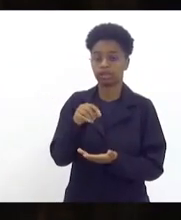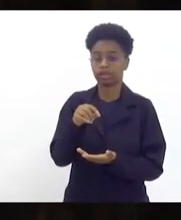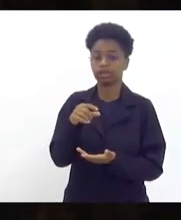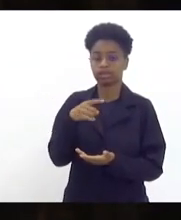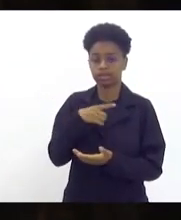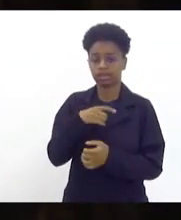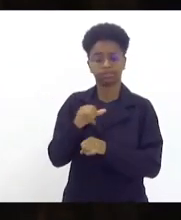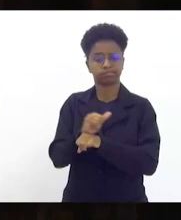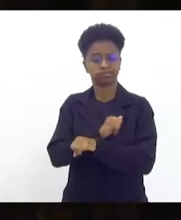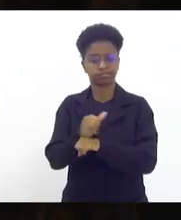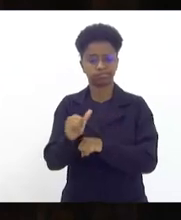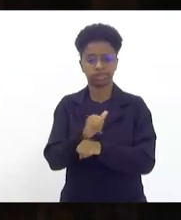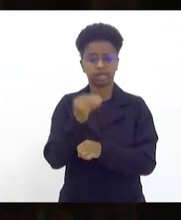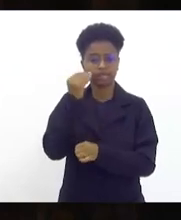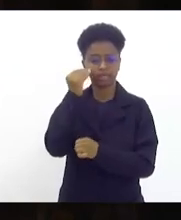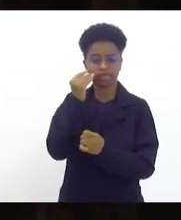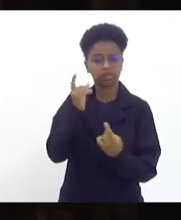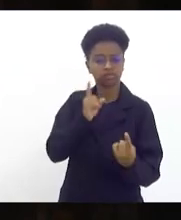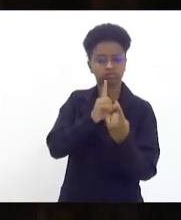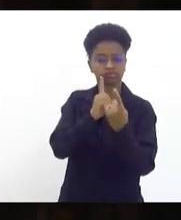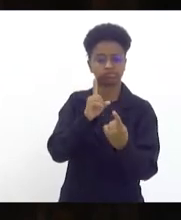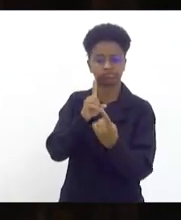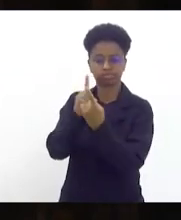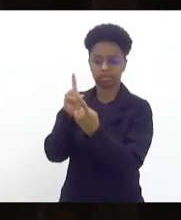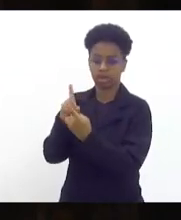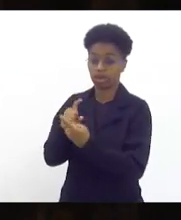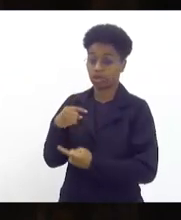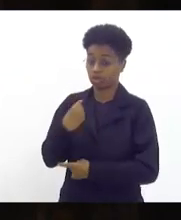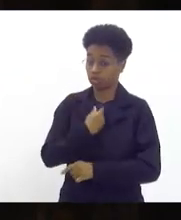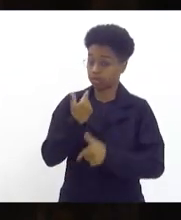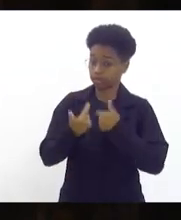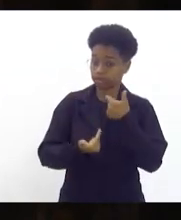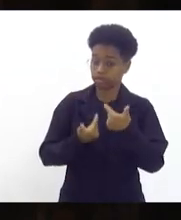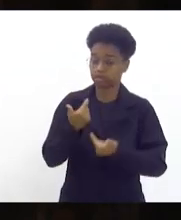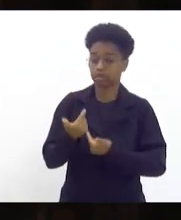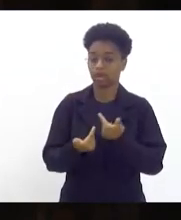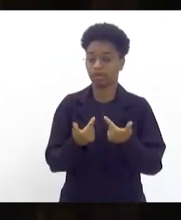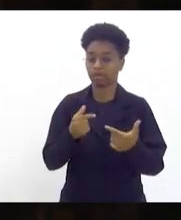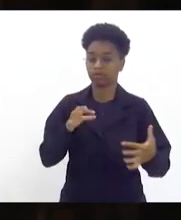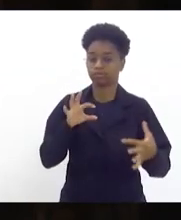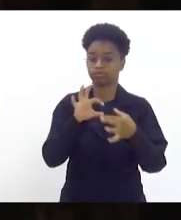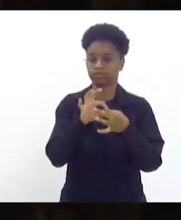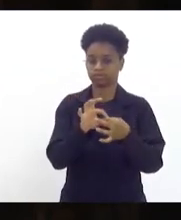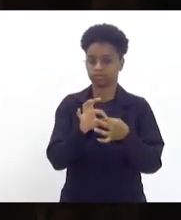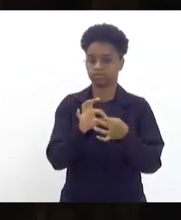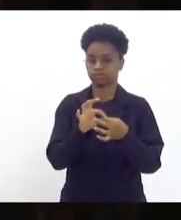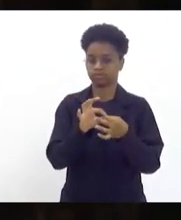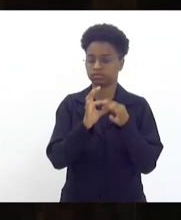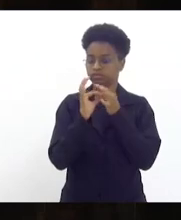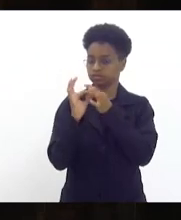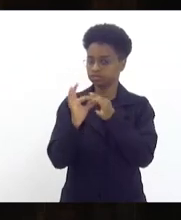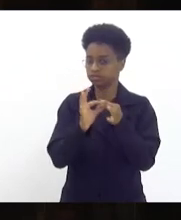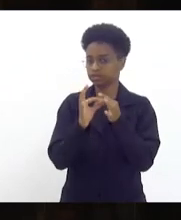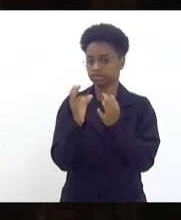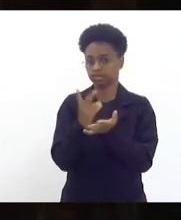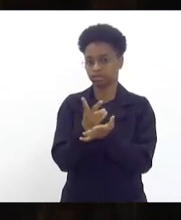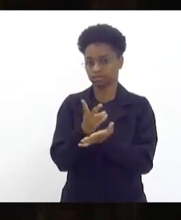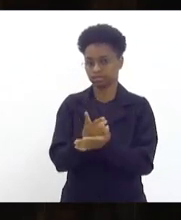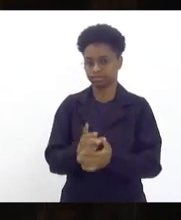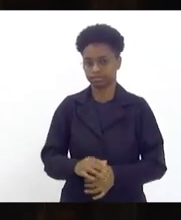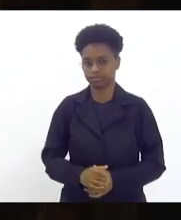expertises de proximidade nós trabalhamos aqui em conjunto em conjunto